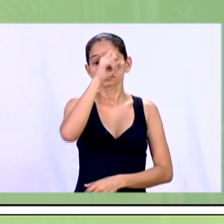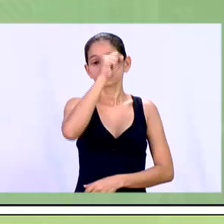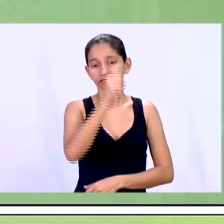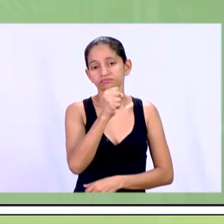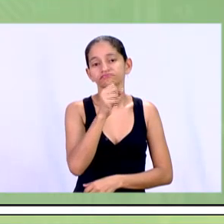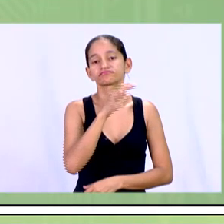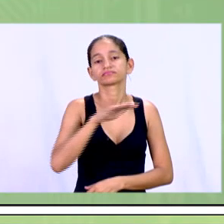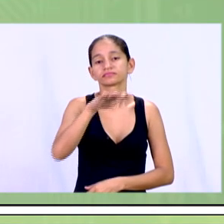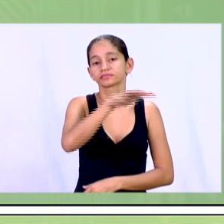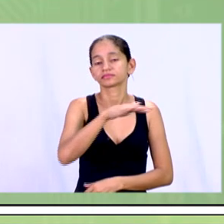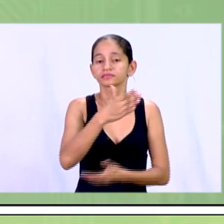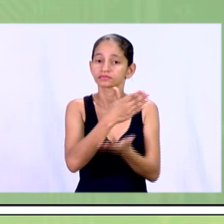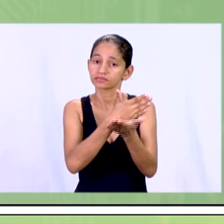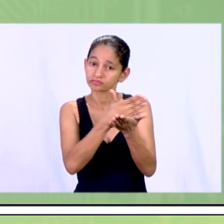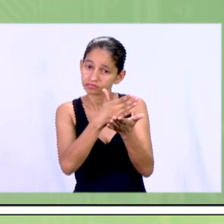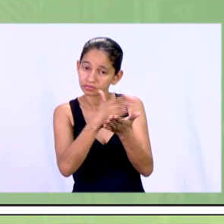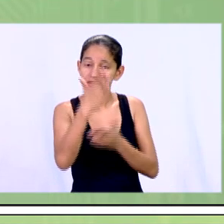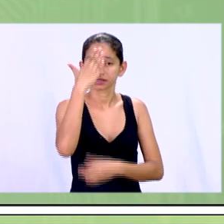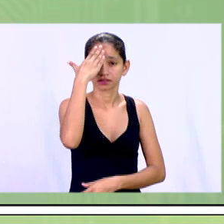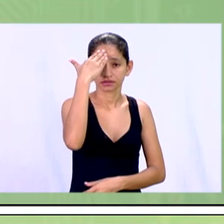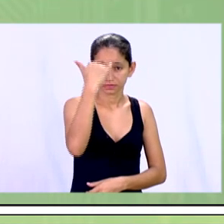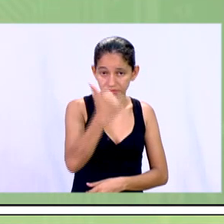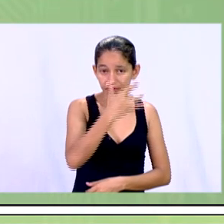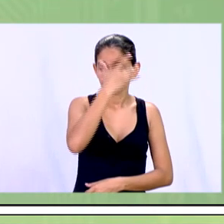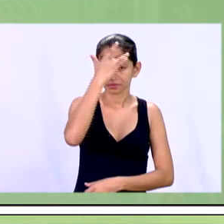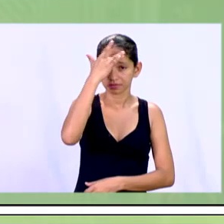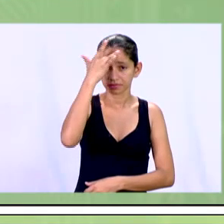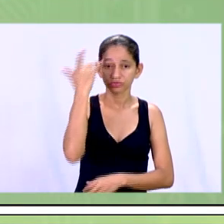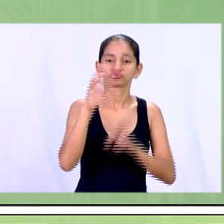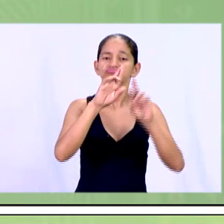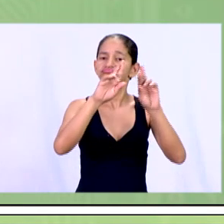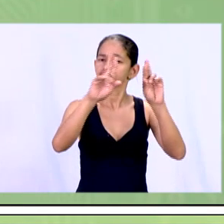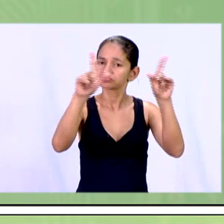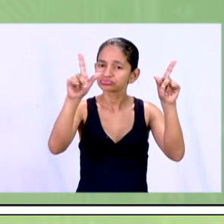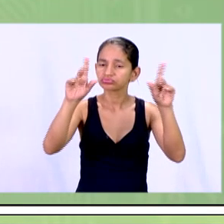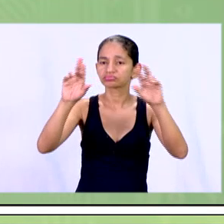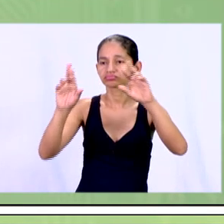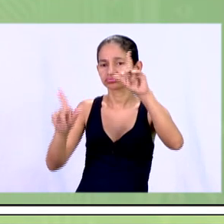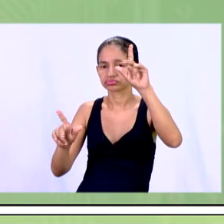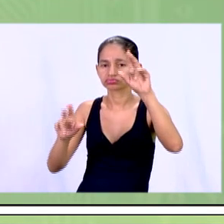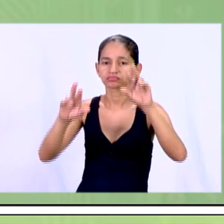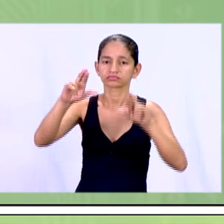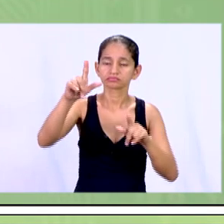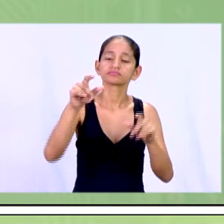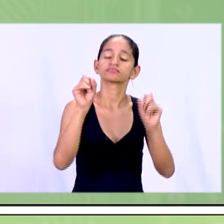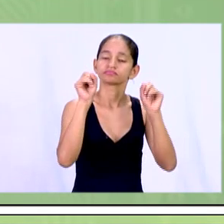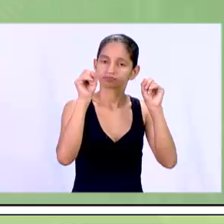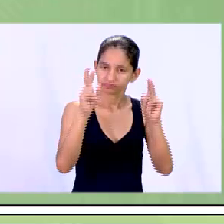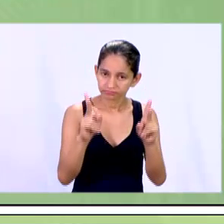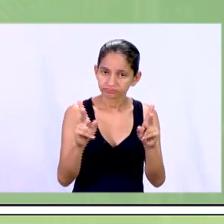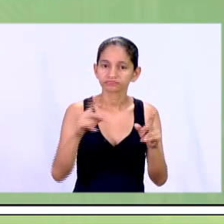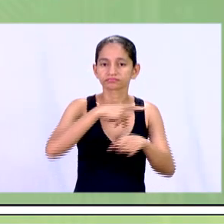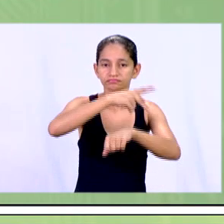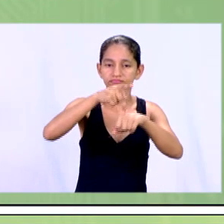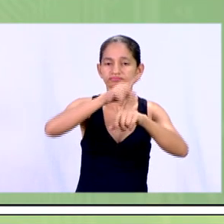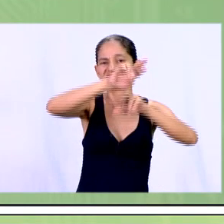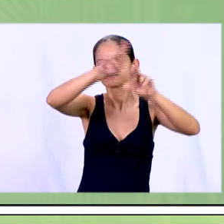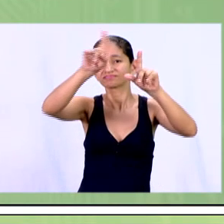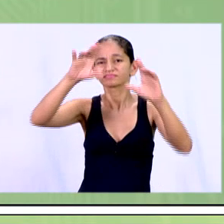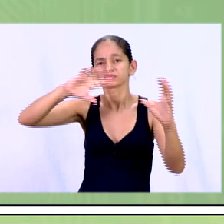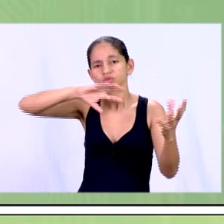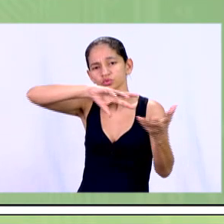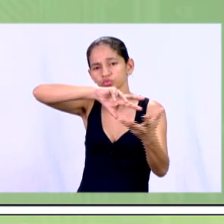né? Saber que as pessoas são diferentes nas diversas nações ou nos